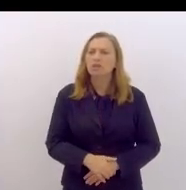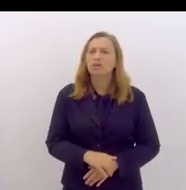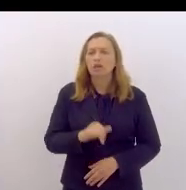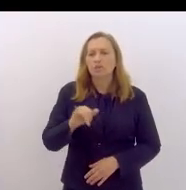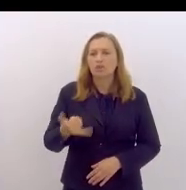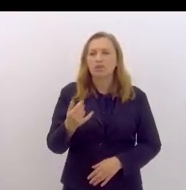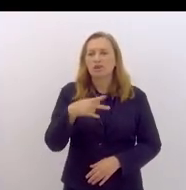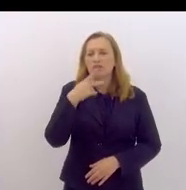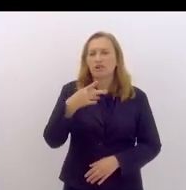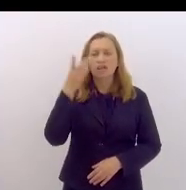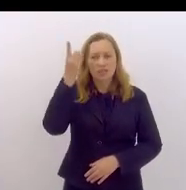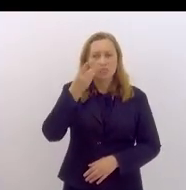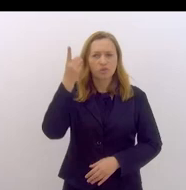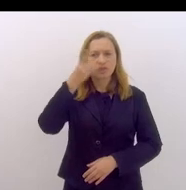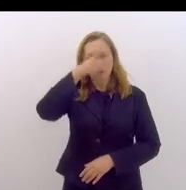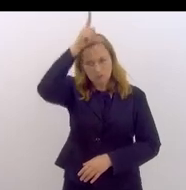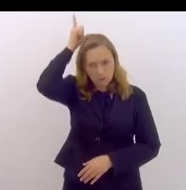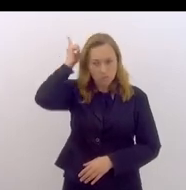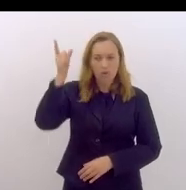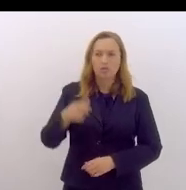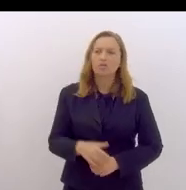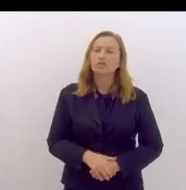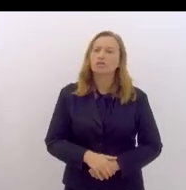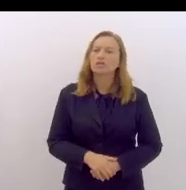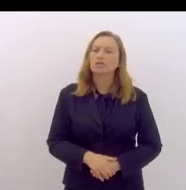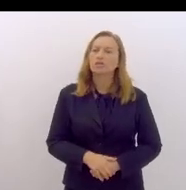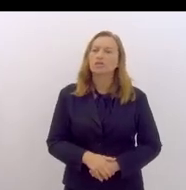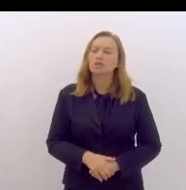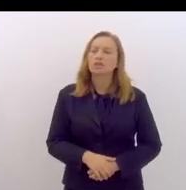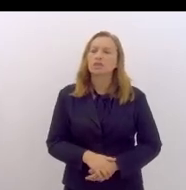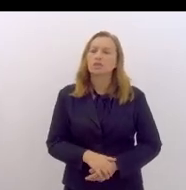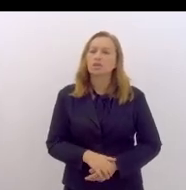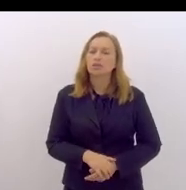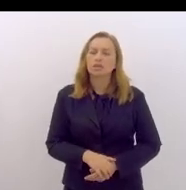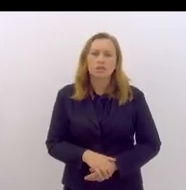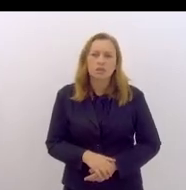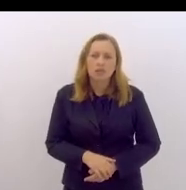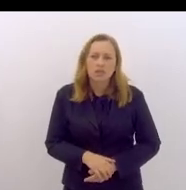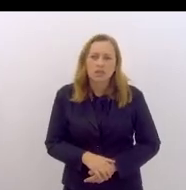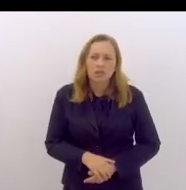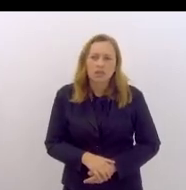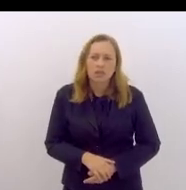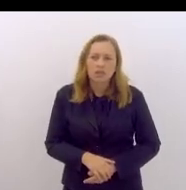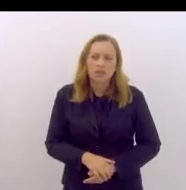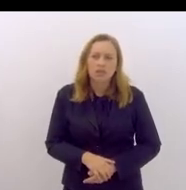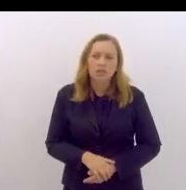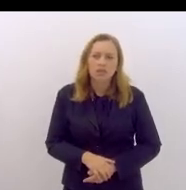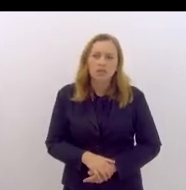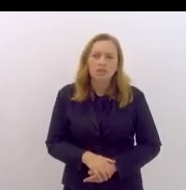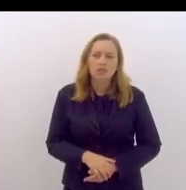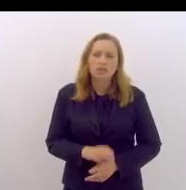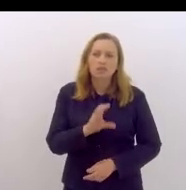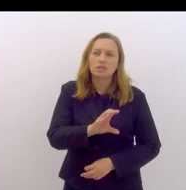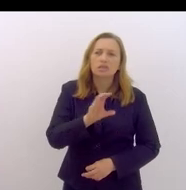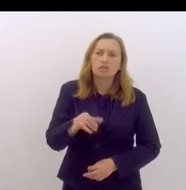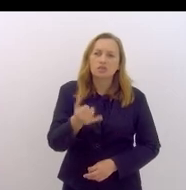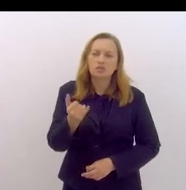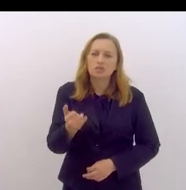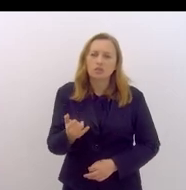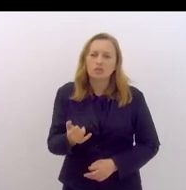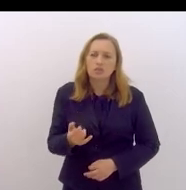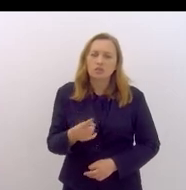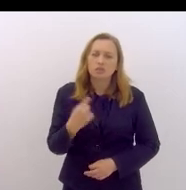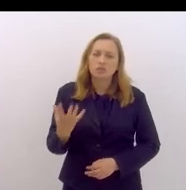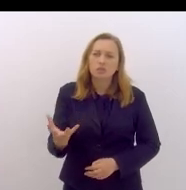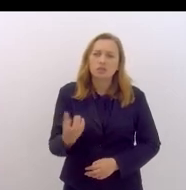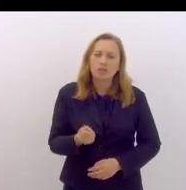Aproveitar a fala do deputado Luiz Paulo, quando eu dei o parecer na semana anterior pela CCJ, nós acatamos